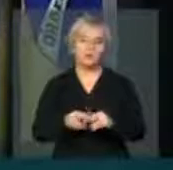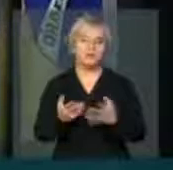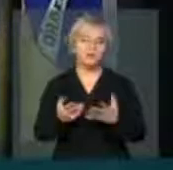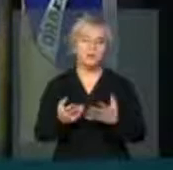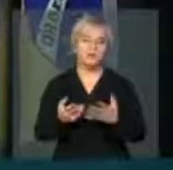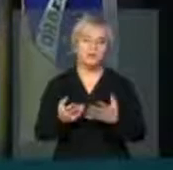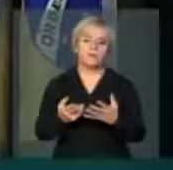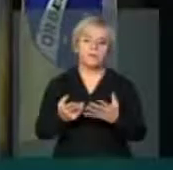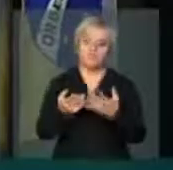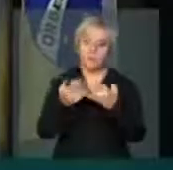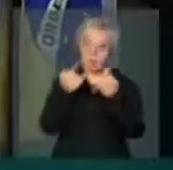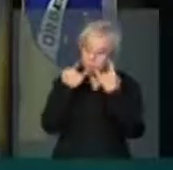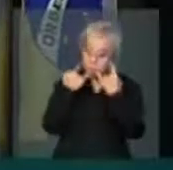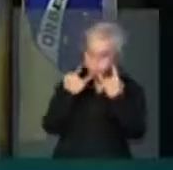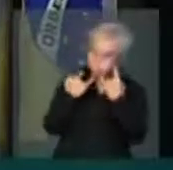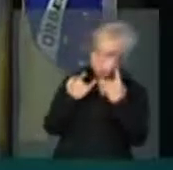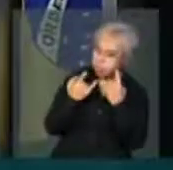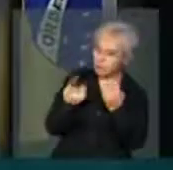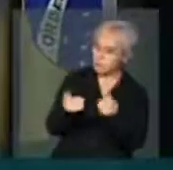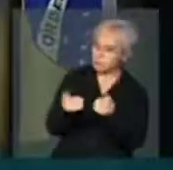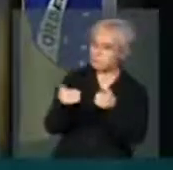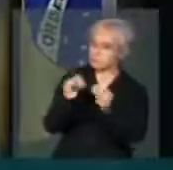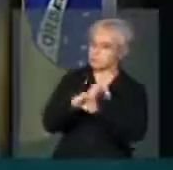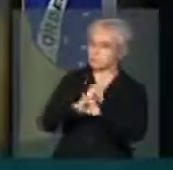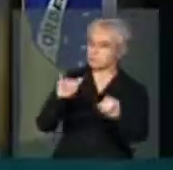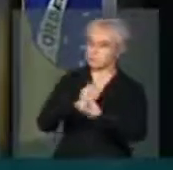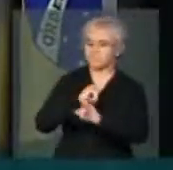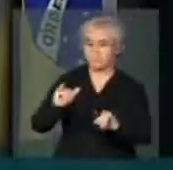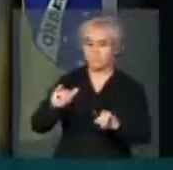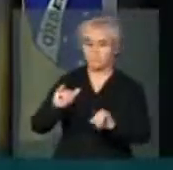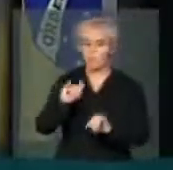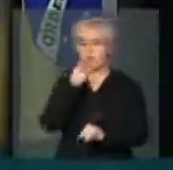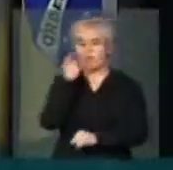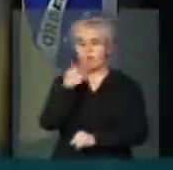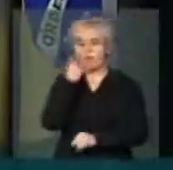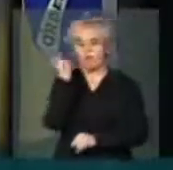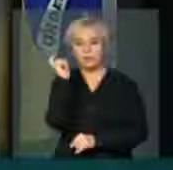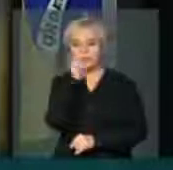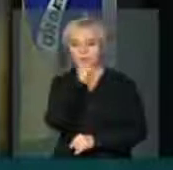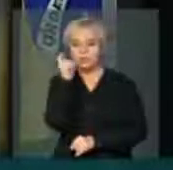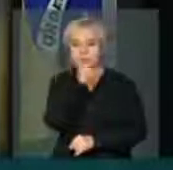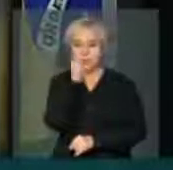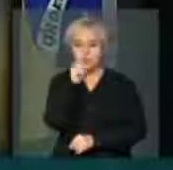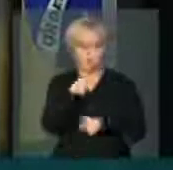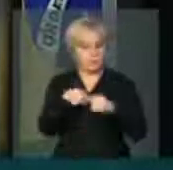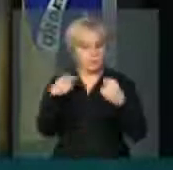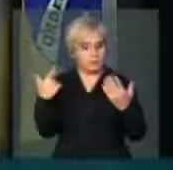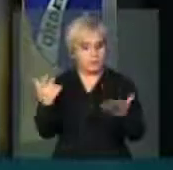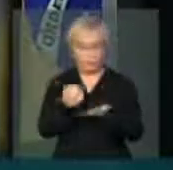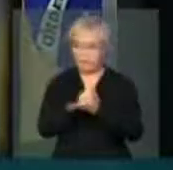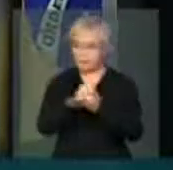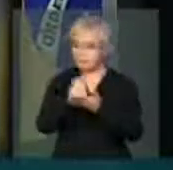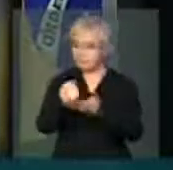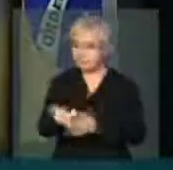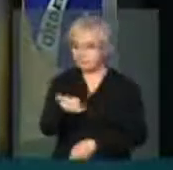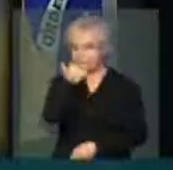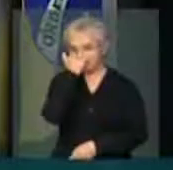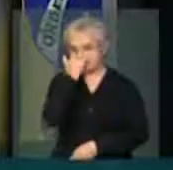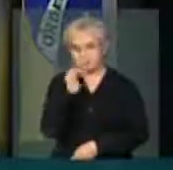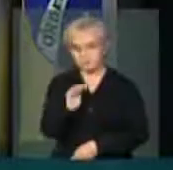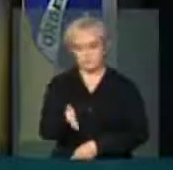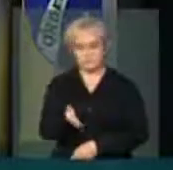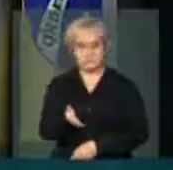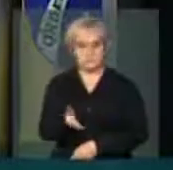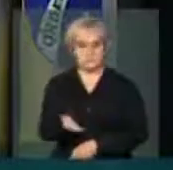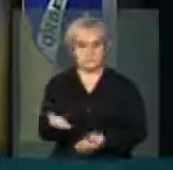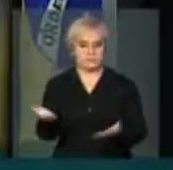campanha eleitoral um vale-tudo repleto de mentiras que agora estão vindo todas à tona. Jogou um cesto de pedra para